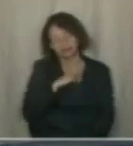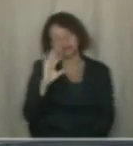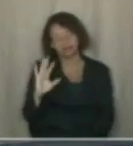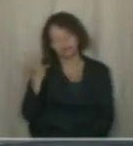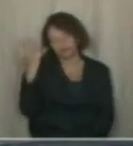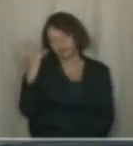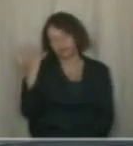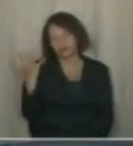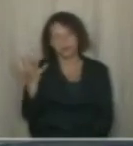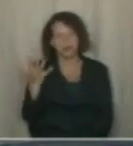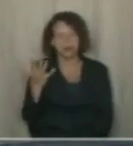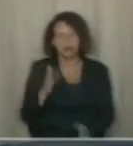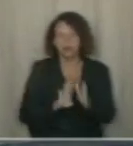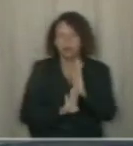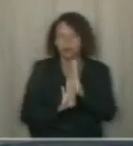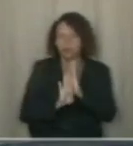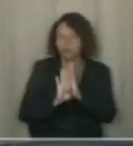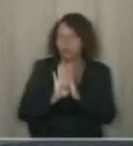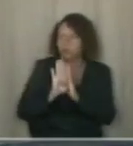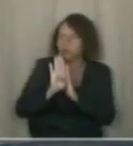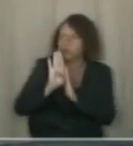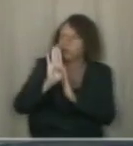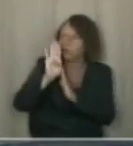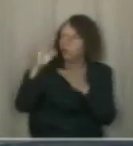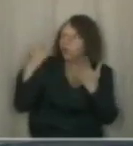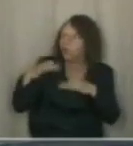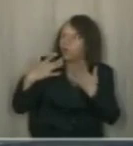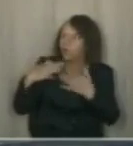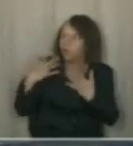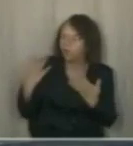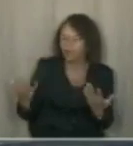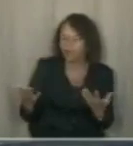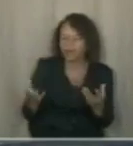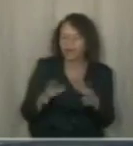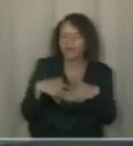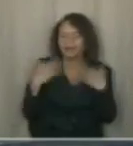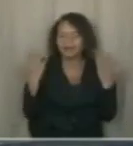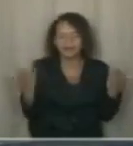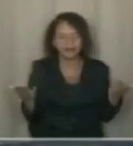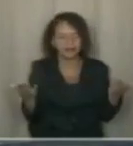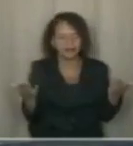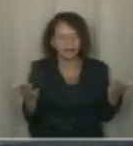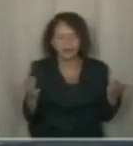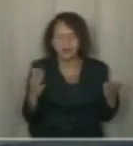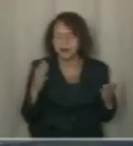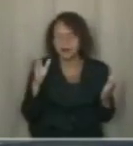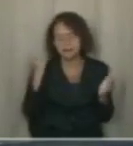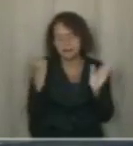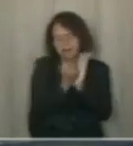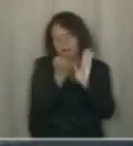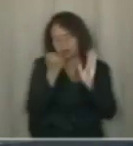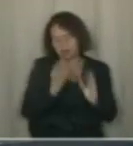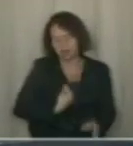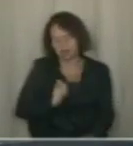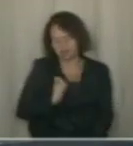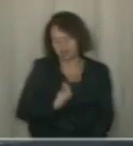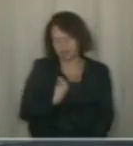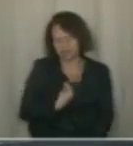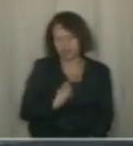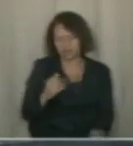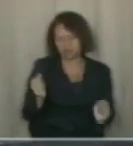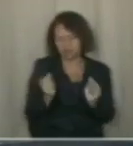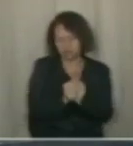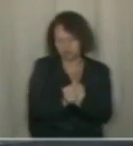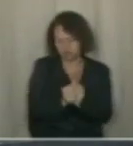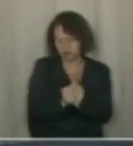acontecendo de forma alarmante. Mas cadê as providências? O Pacto pela Vida está sendo trocado por